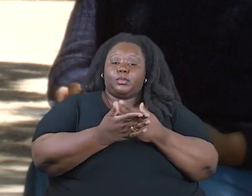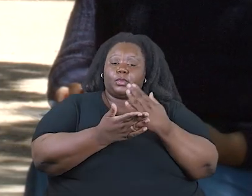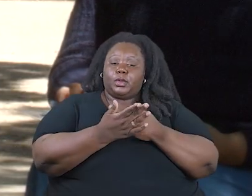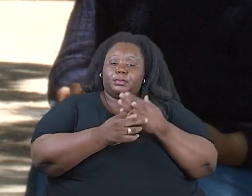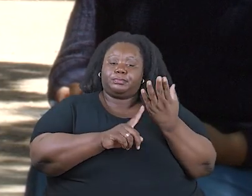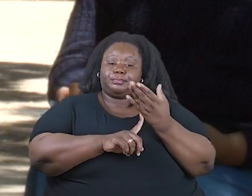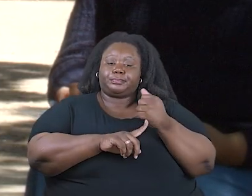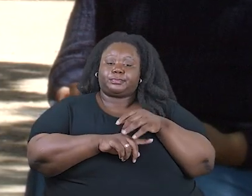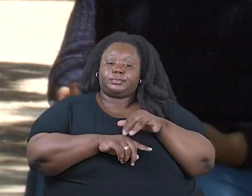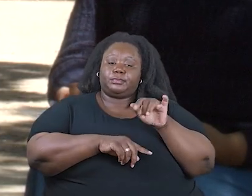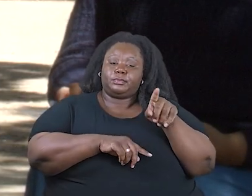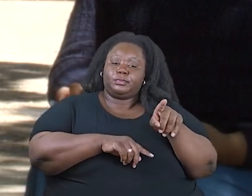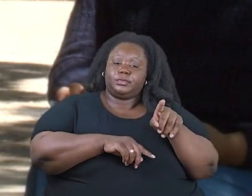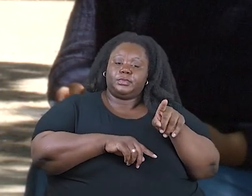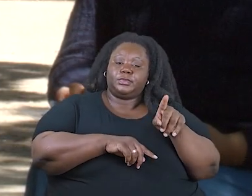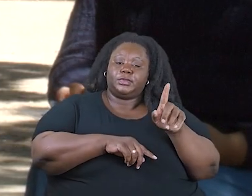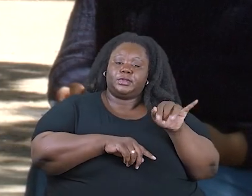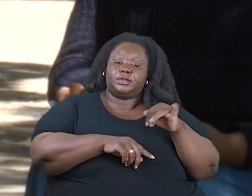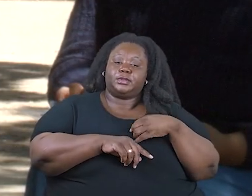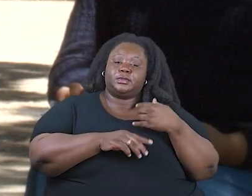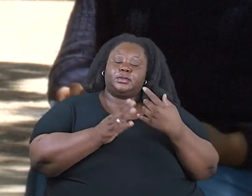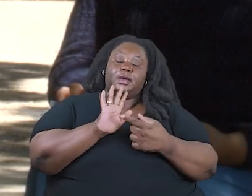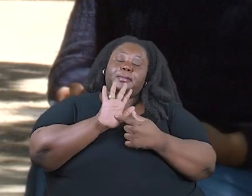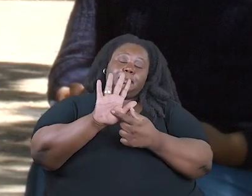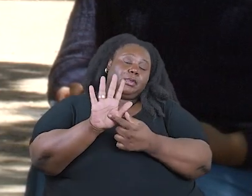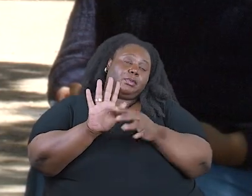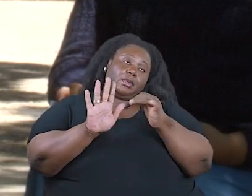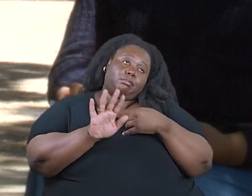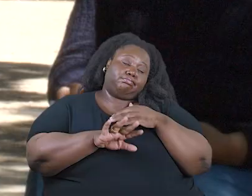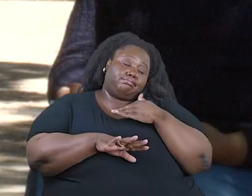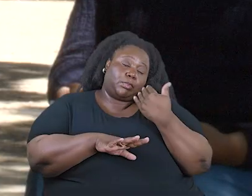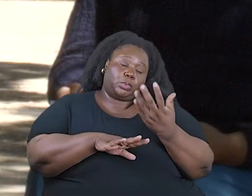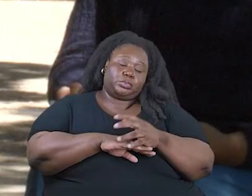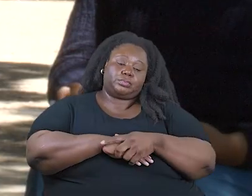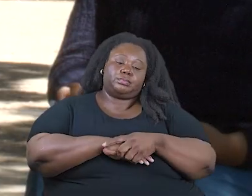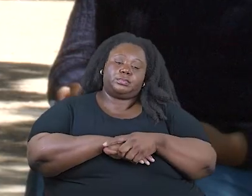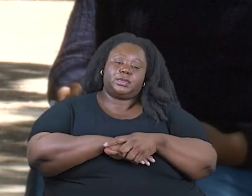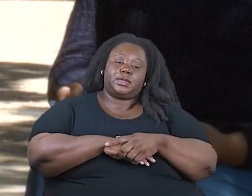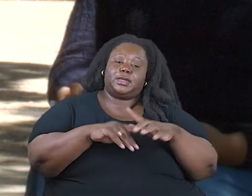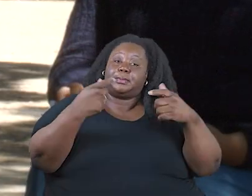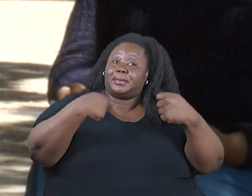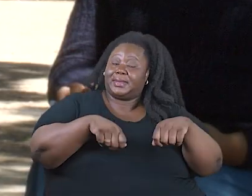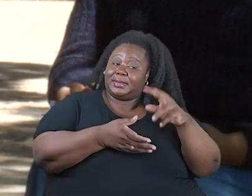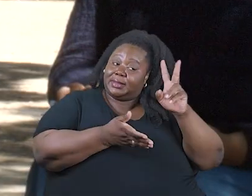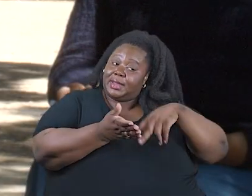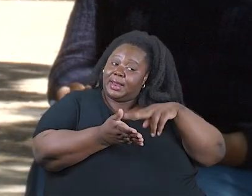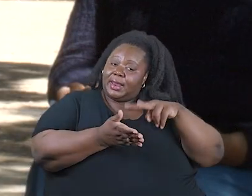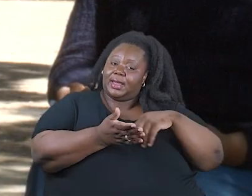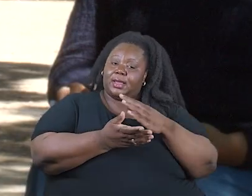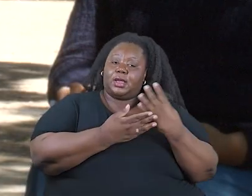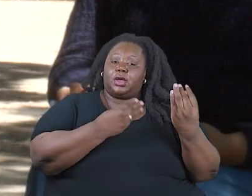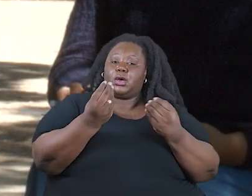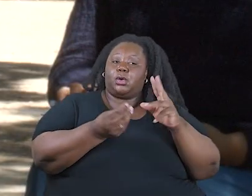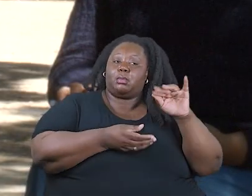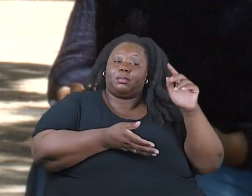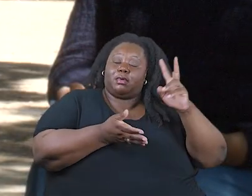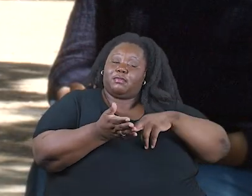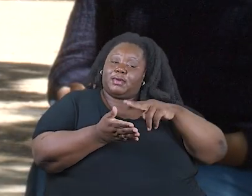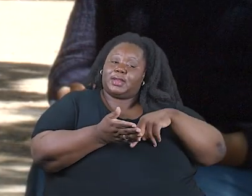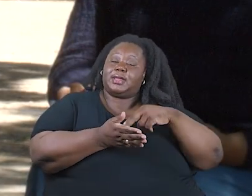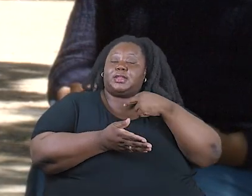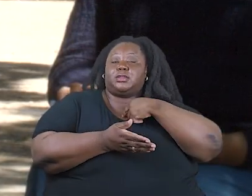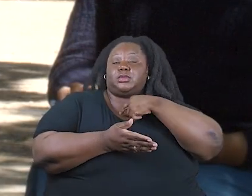se ele ficar na vitrine, ele é uma obra morta. Né? Ele depende da leitura. E aí, então, como é que você vai ler o livro se você não